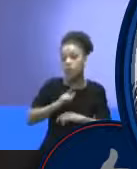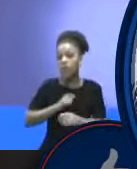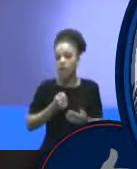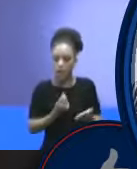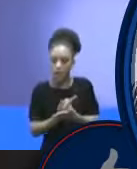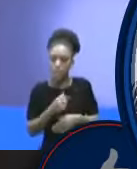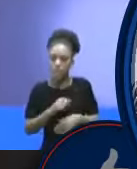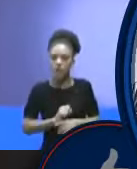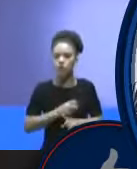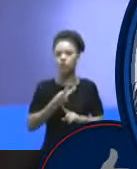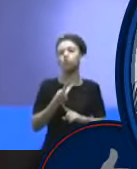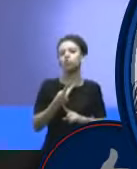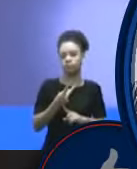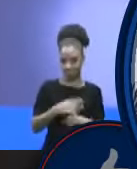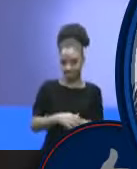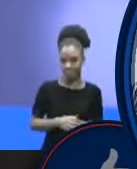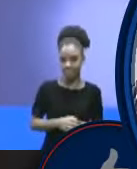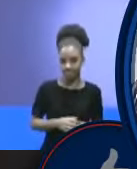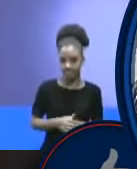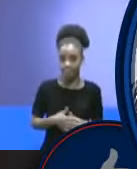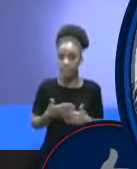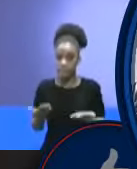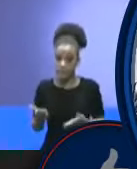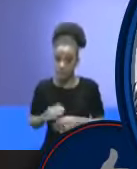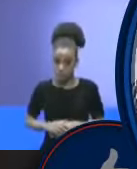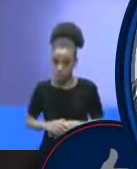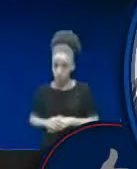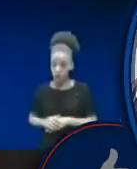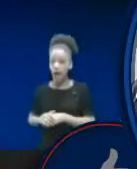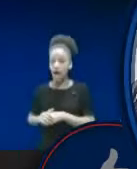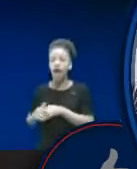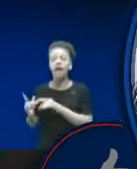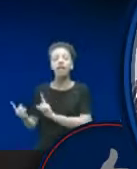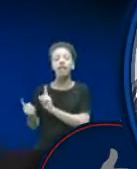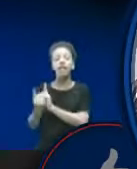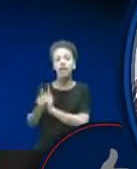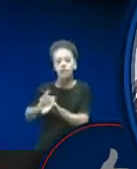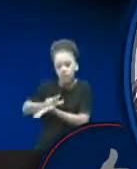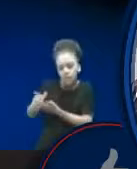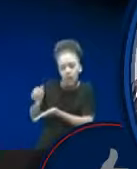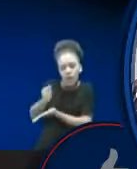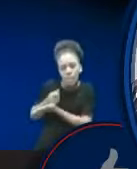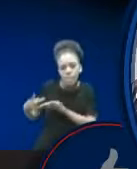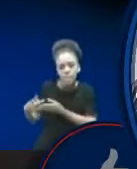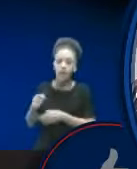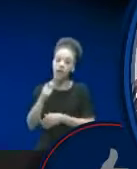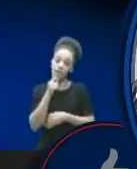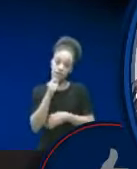que é 2 vezes maior. Então, cliente multicanal, que